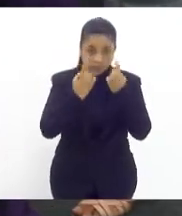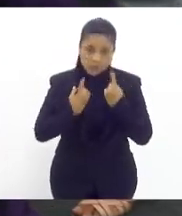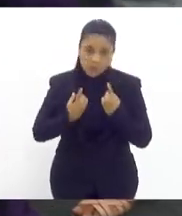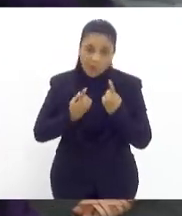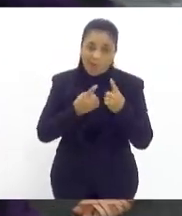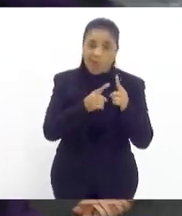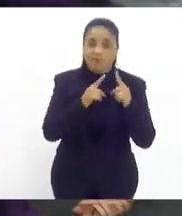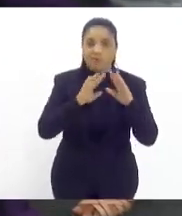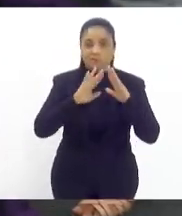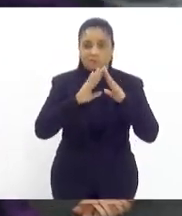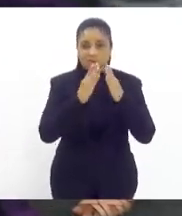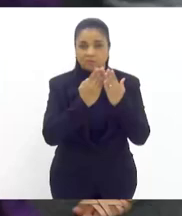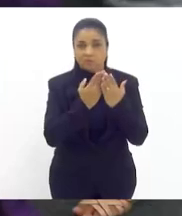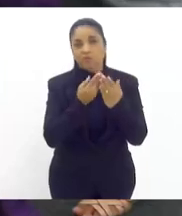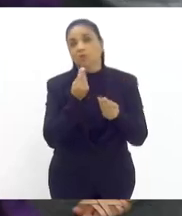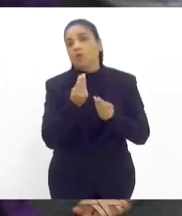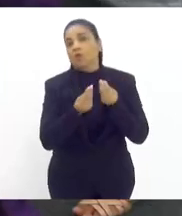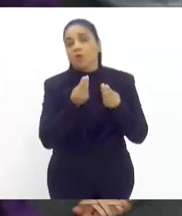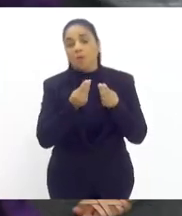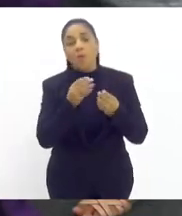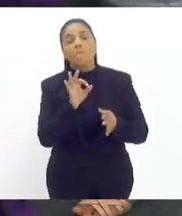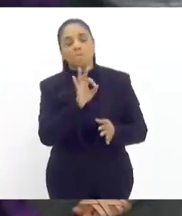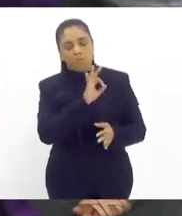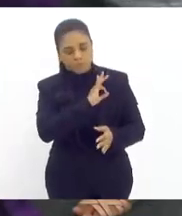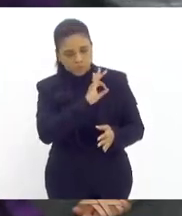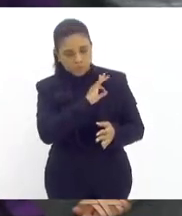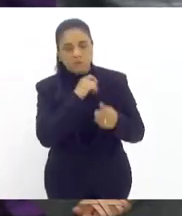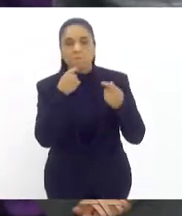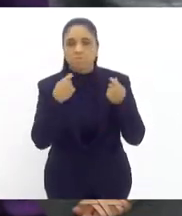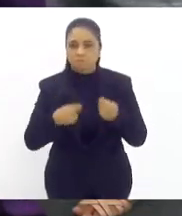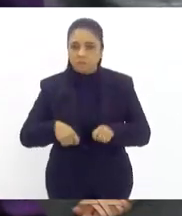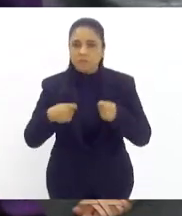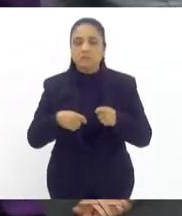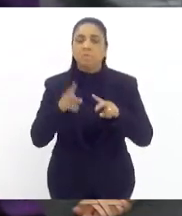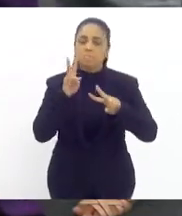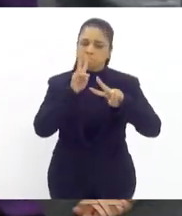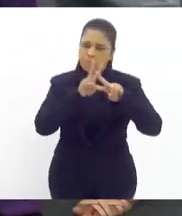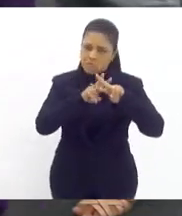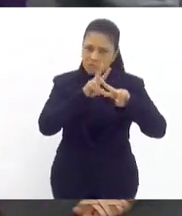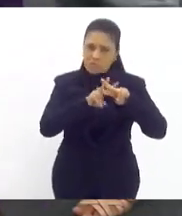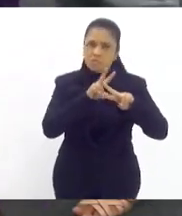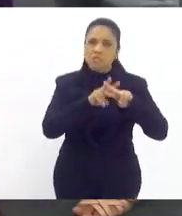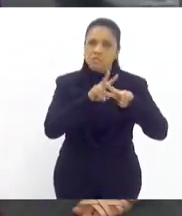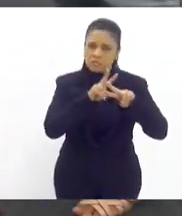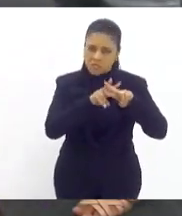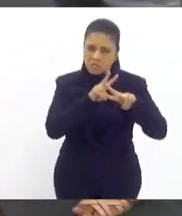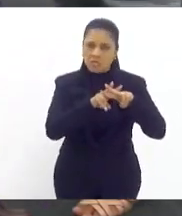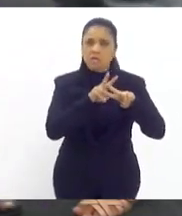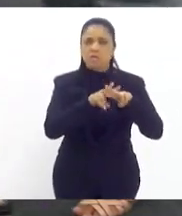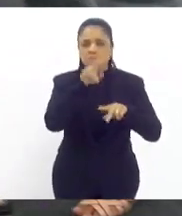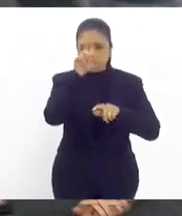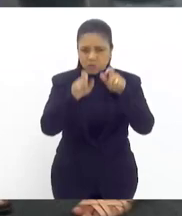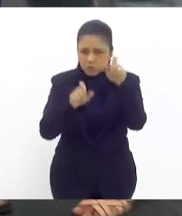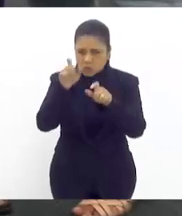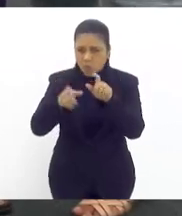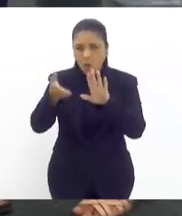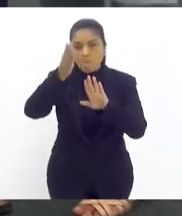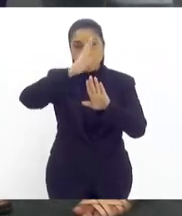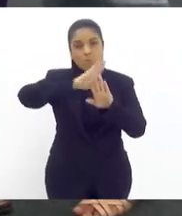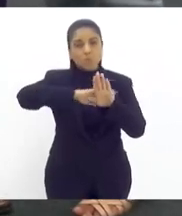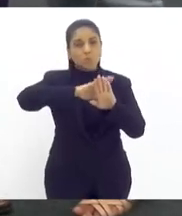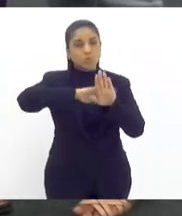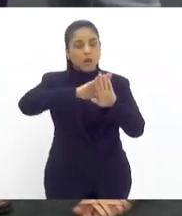tem que ser tratado como caso de polícia sim tem que prender essas pessoas que estão por trás desses